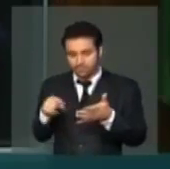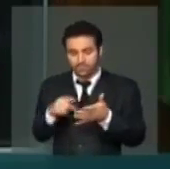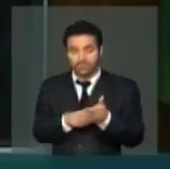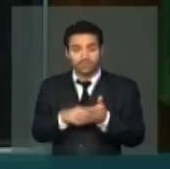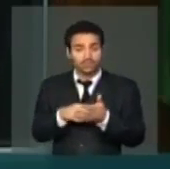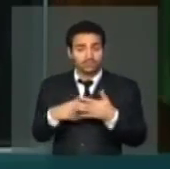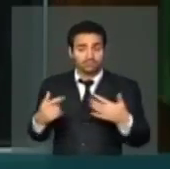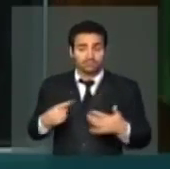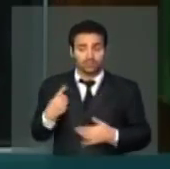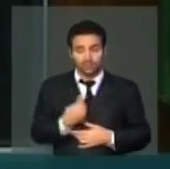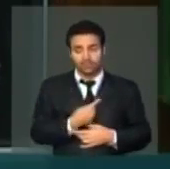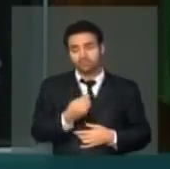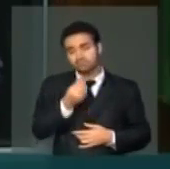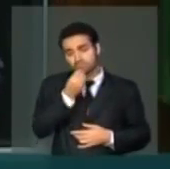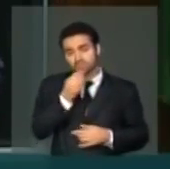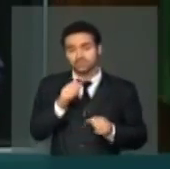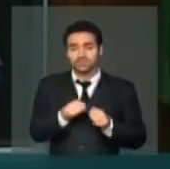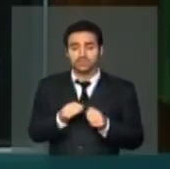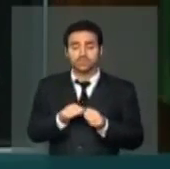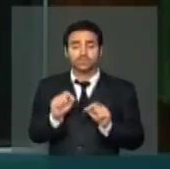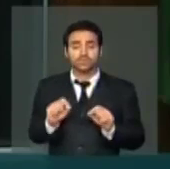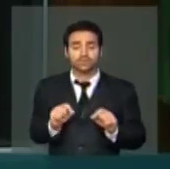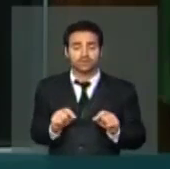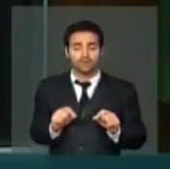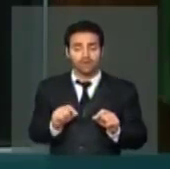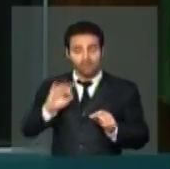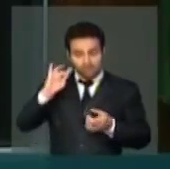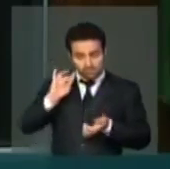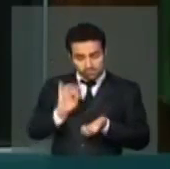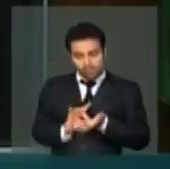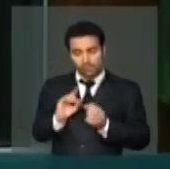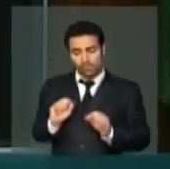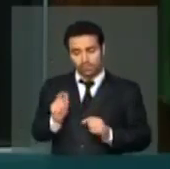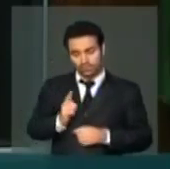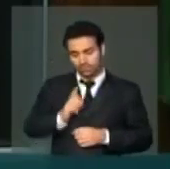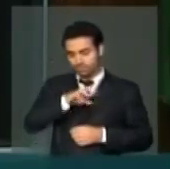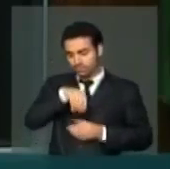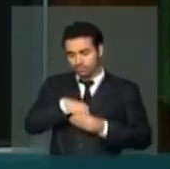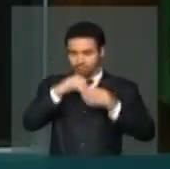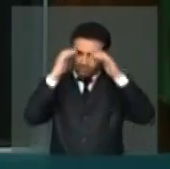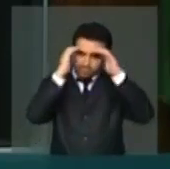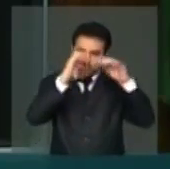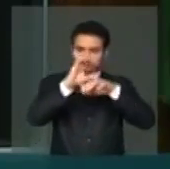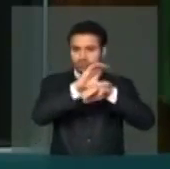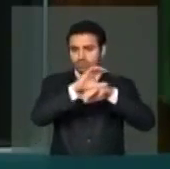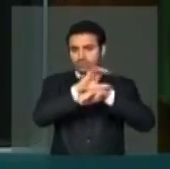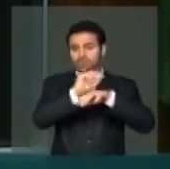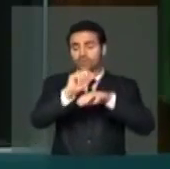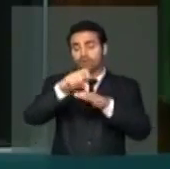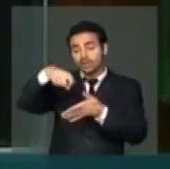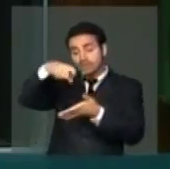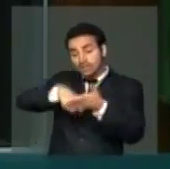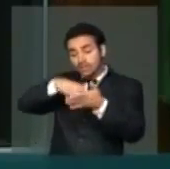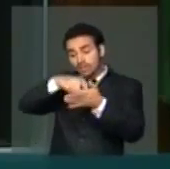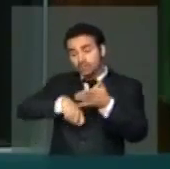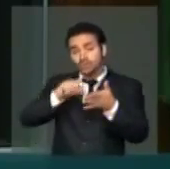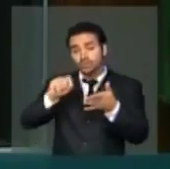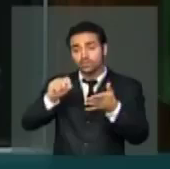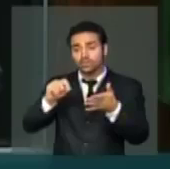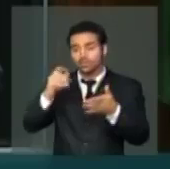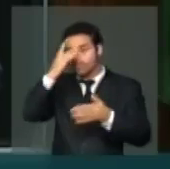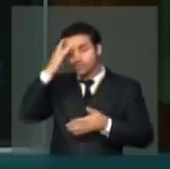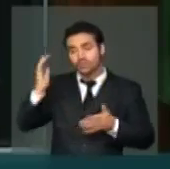que nós apliquemos aqui, efetivamente, aquilo que está na nossa Constituição, a tributação sobre as